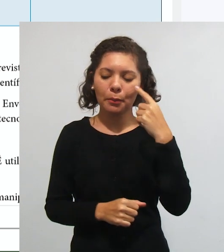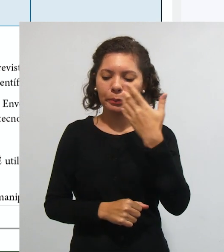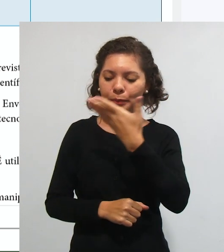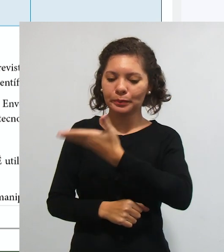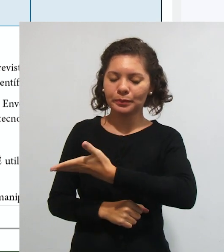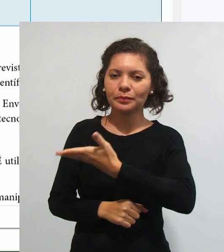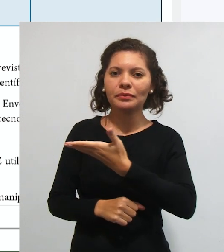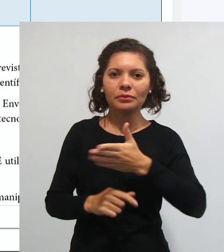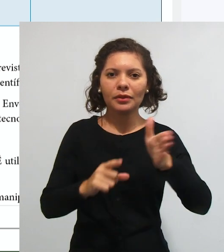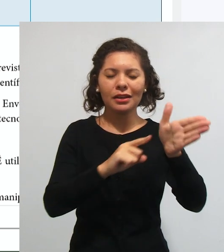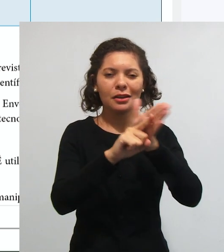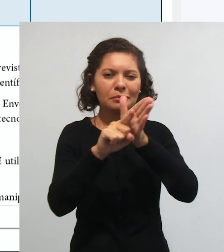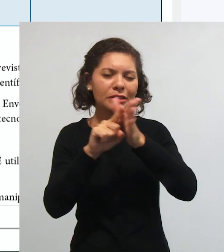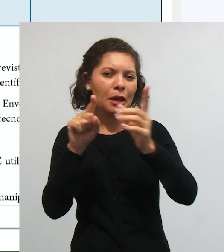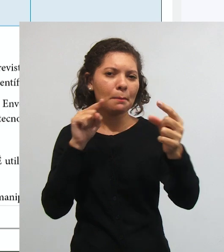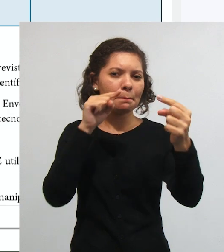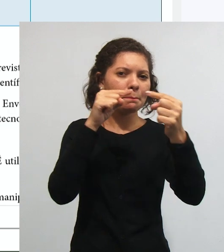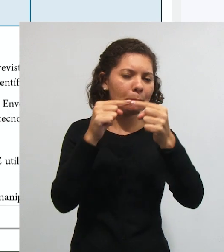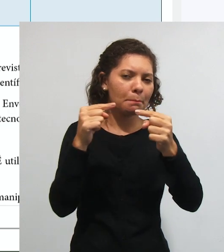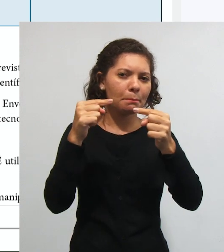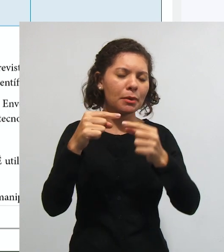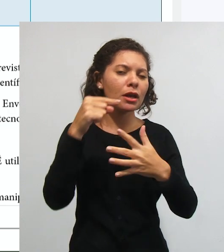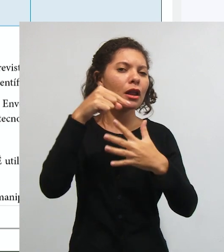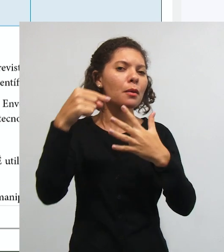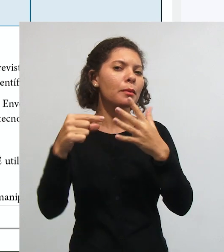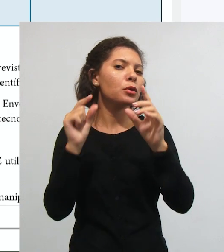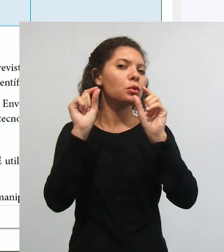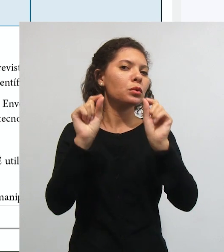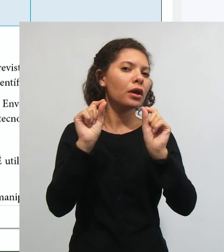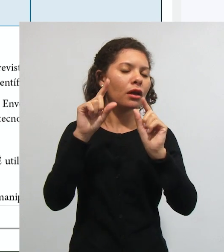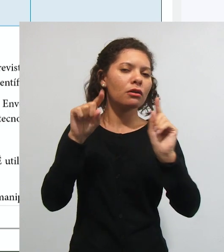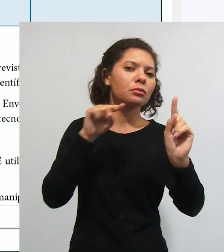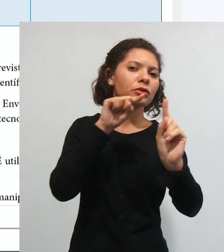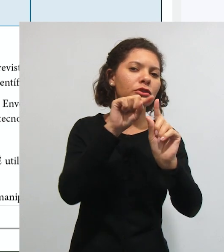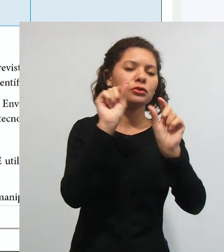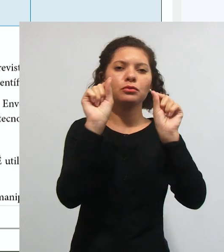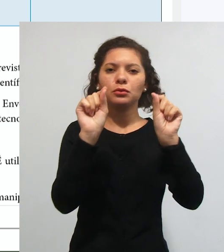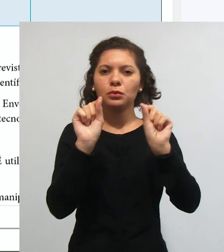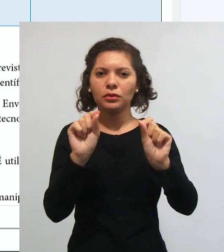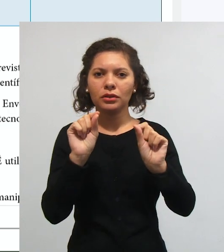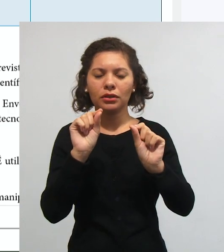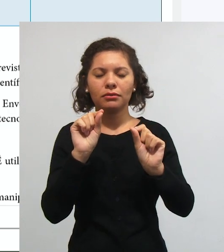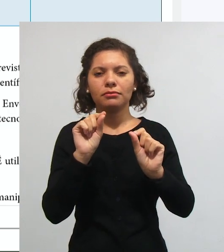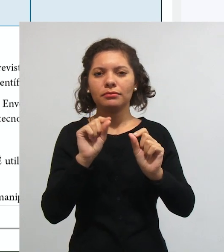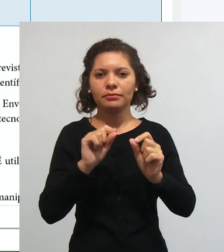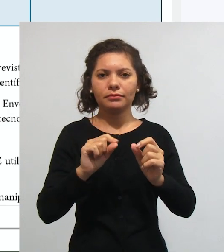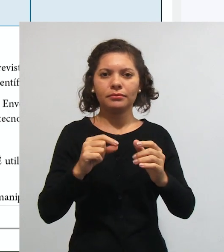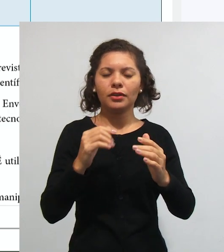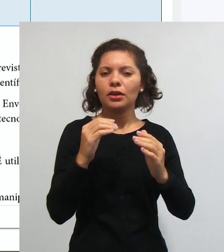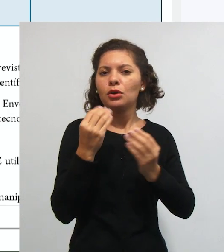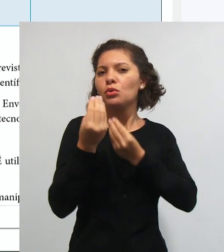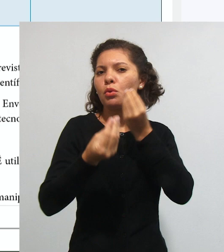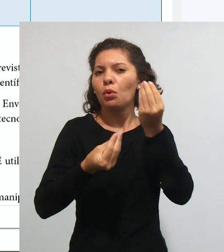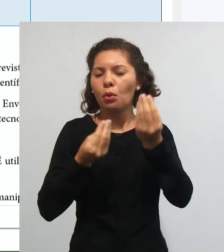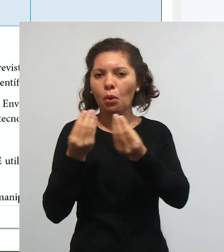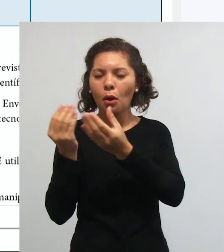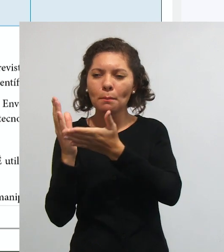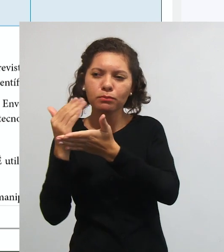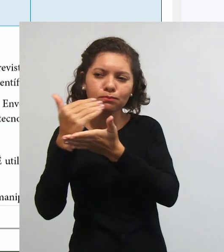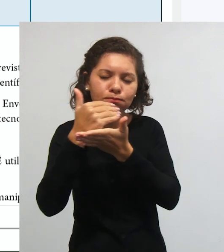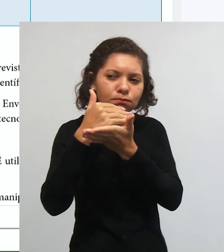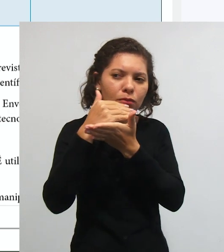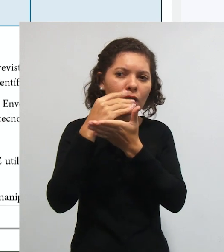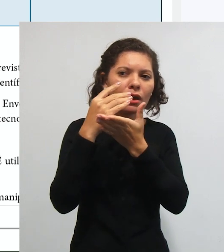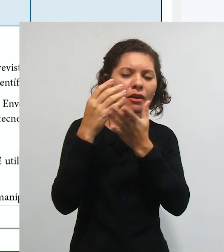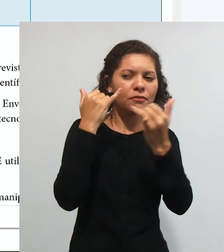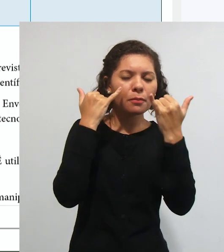aplicada, quais são os elementos que ela tem, quais são os objetivos, qual que é a finalidade, o processo de coleta de dados, as fontes